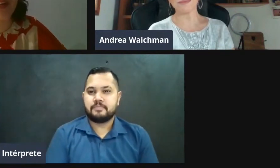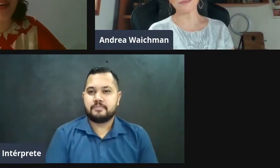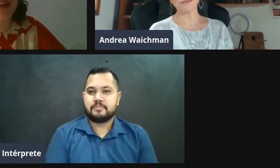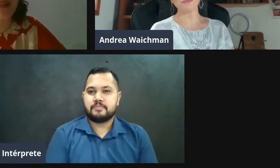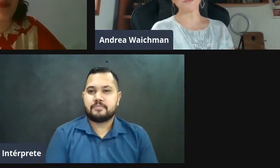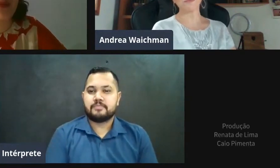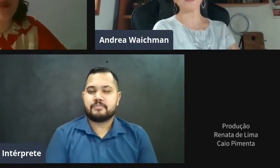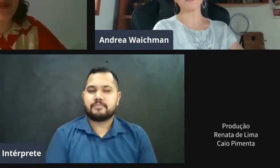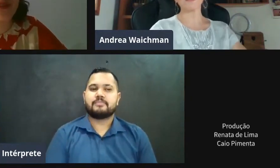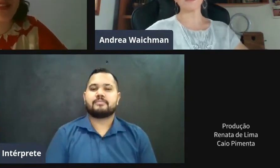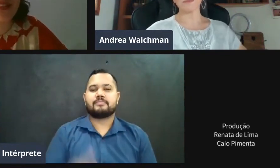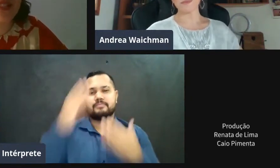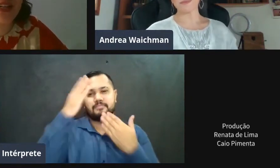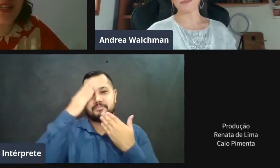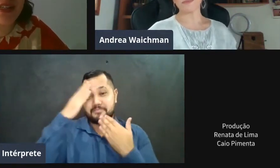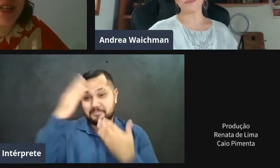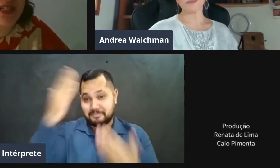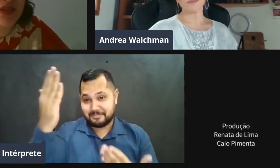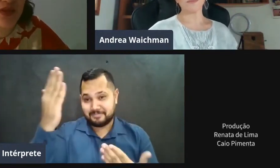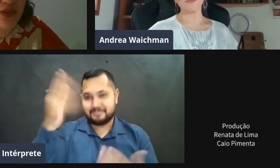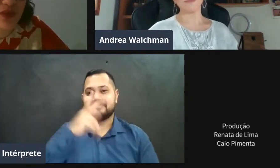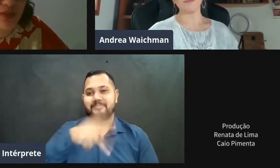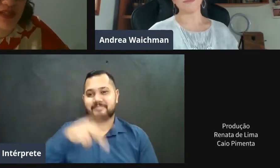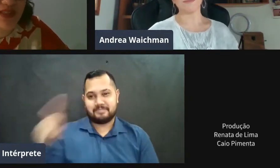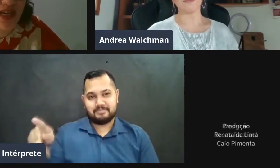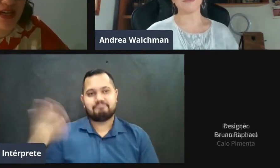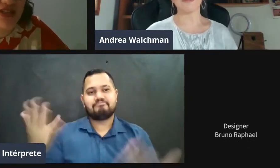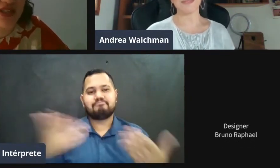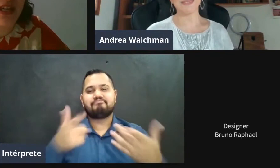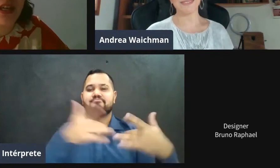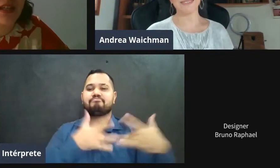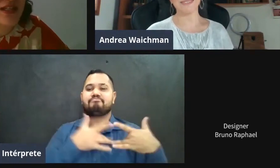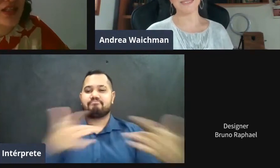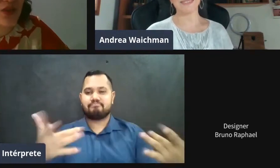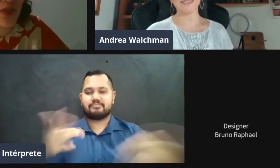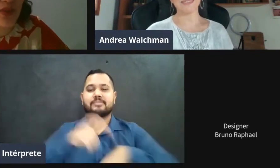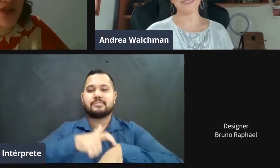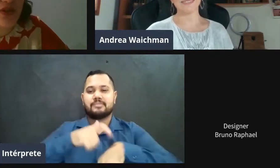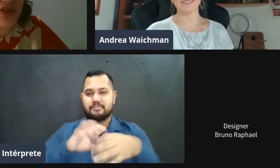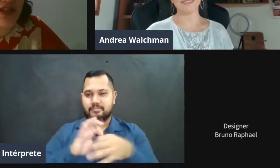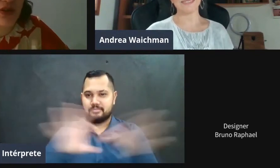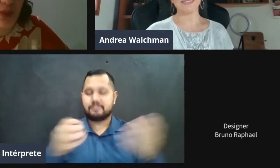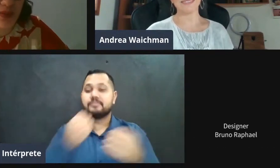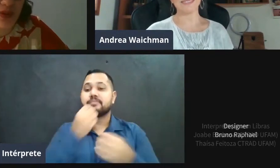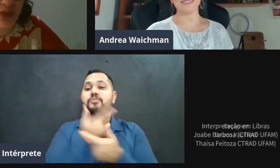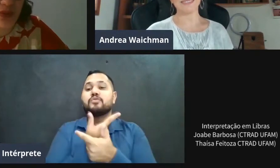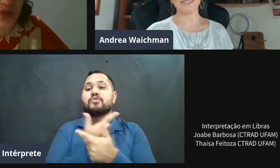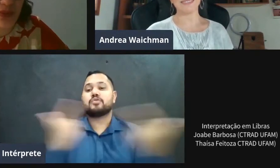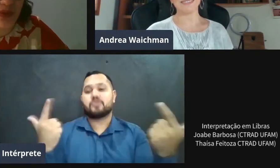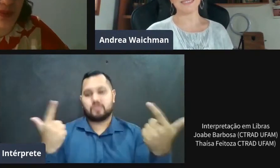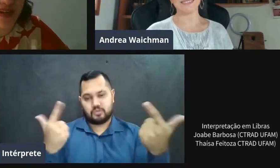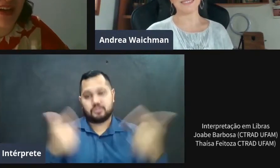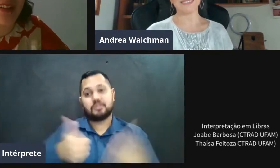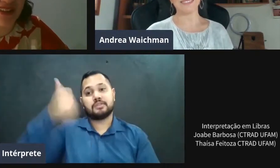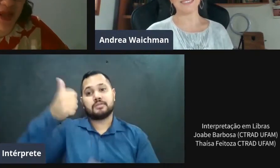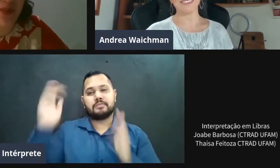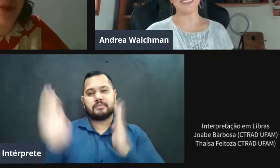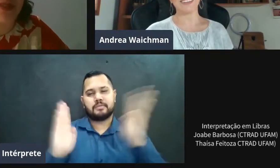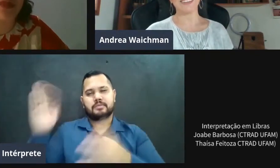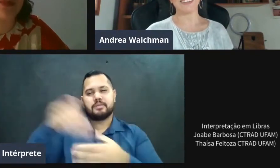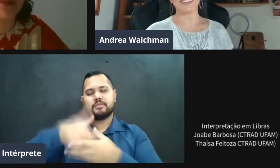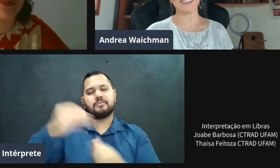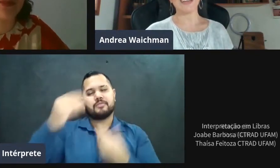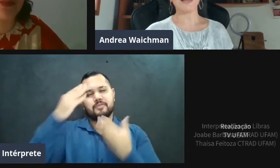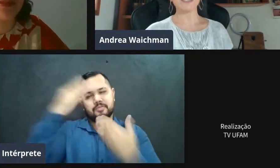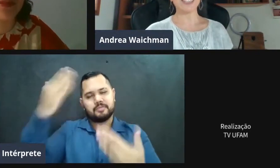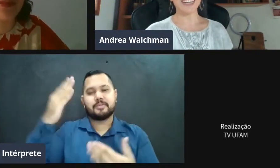Muito obrigada, professora. A gente agradece a sua disponibilidade e deseja uma boa sorte aí no primeiro turno. Muito obrigada e até a